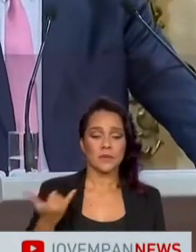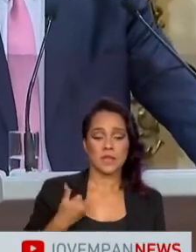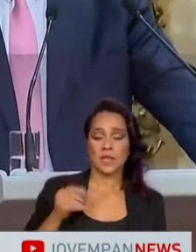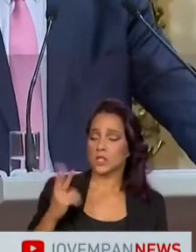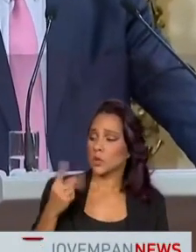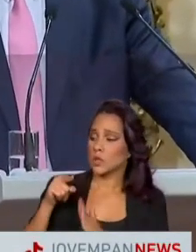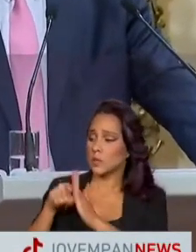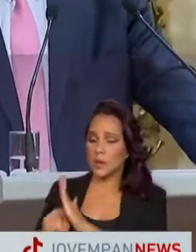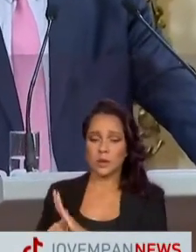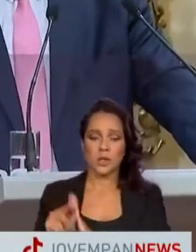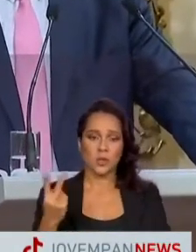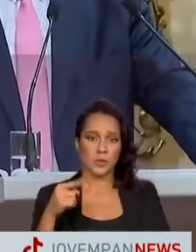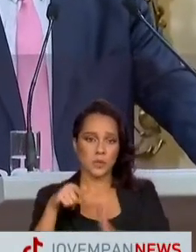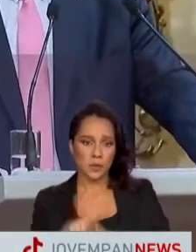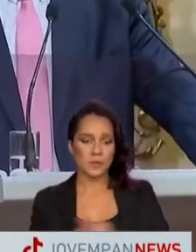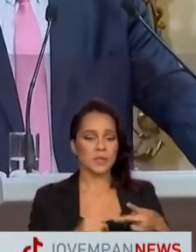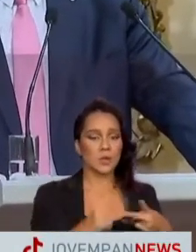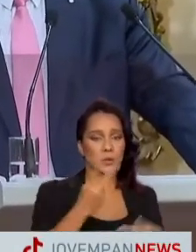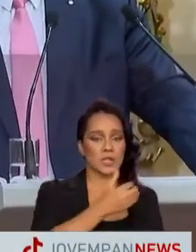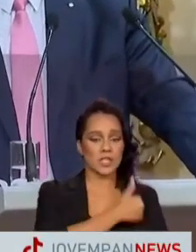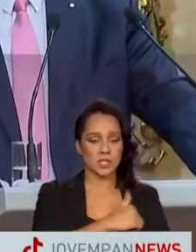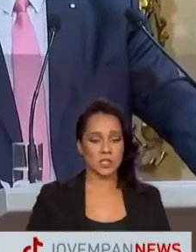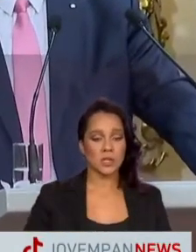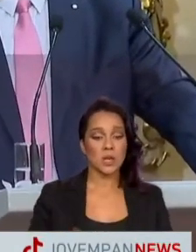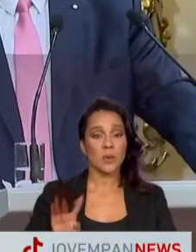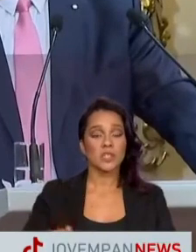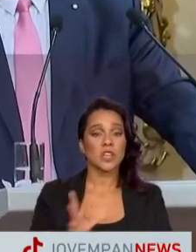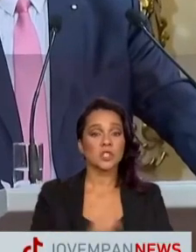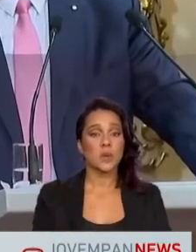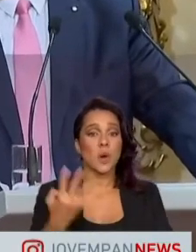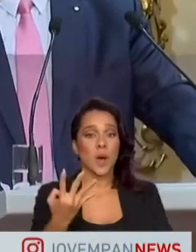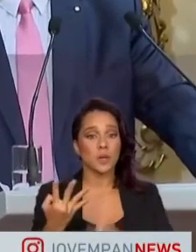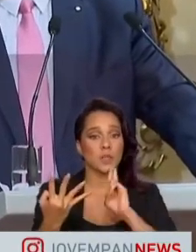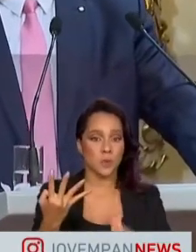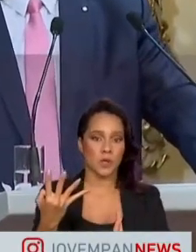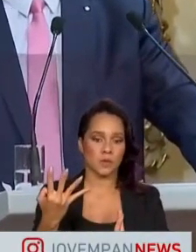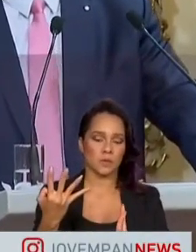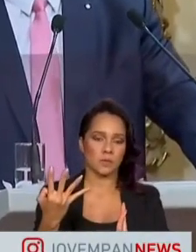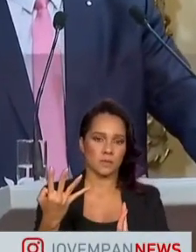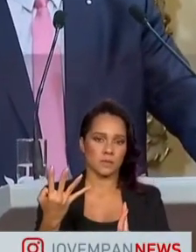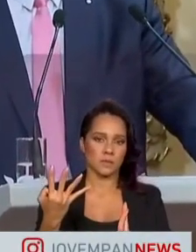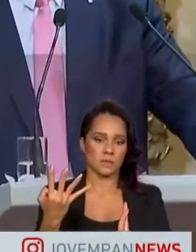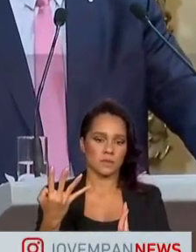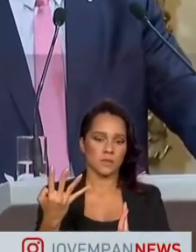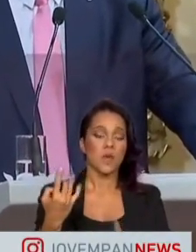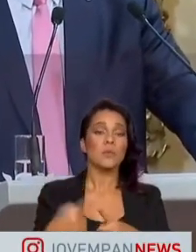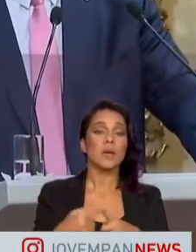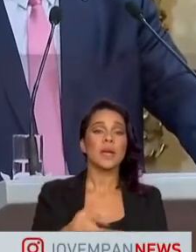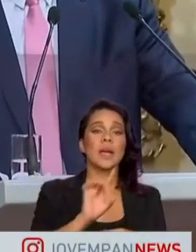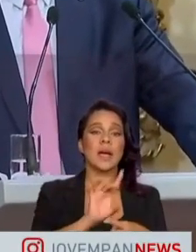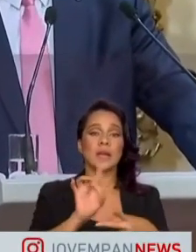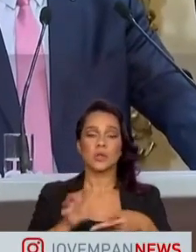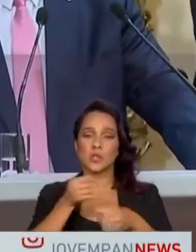duas perguntas brasileiras e duas argentinas. Duas perguntas brasileiras. Com essa já são quatro que nós temos respondendo. 40 são quatro que estamos contestando. Porque